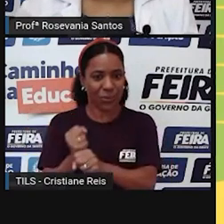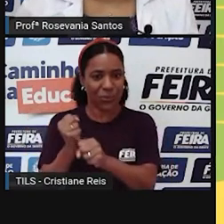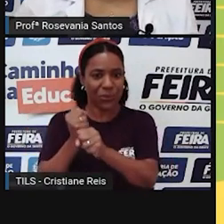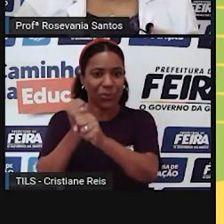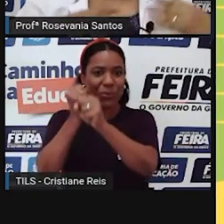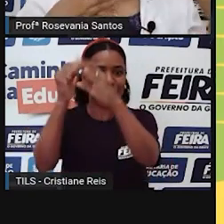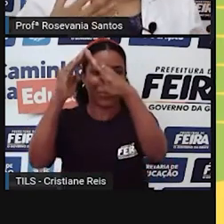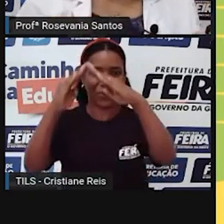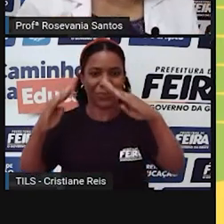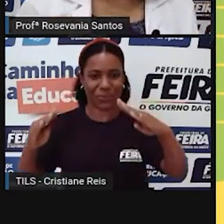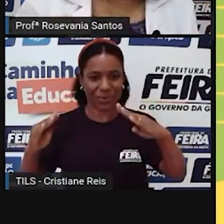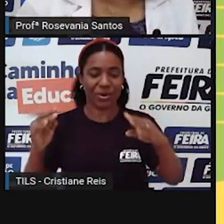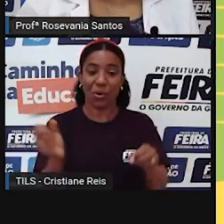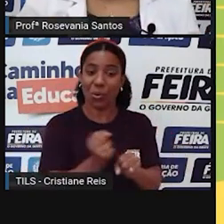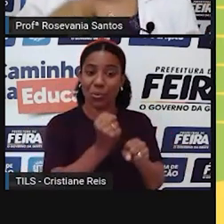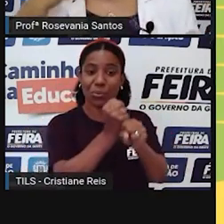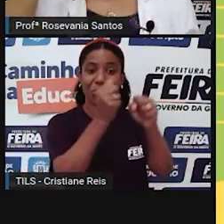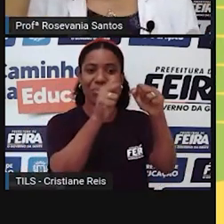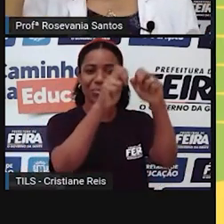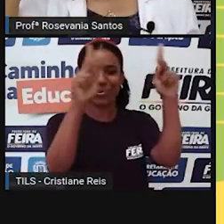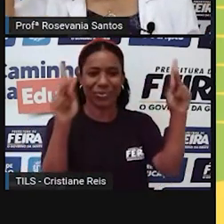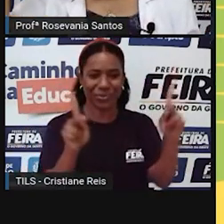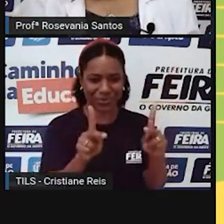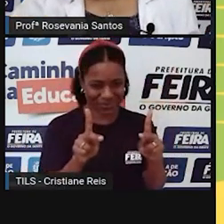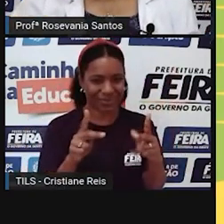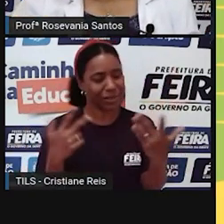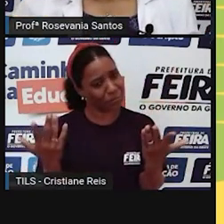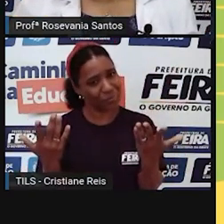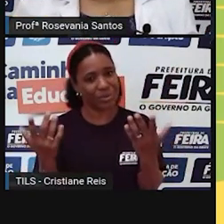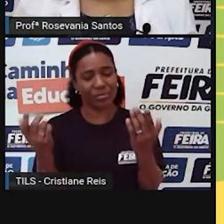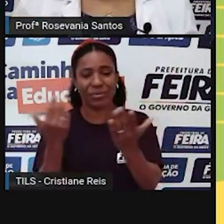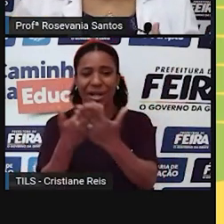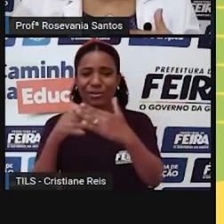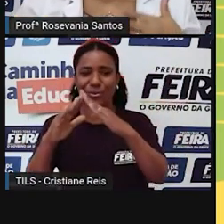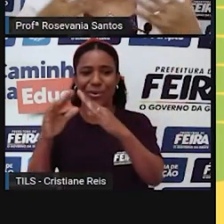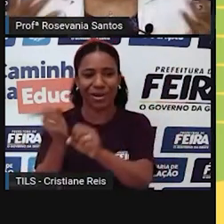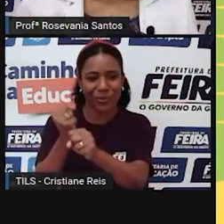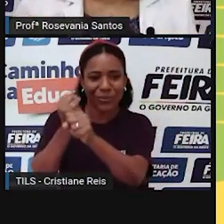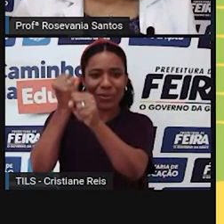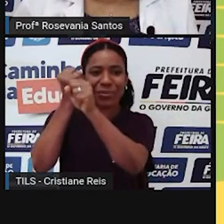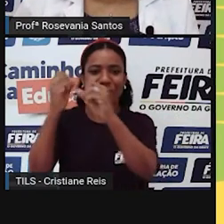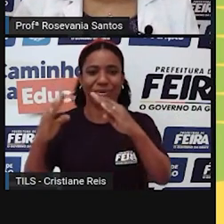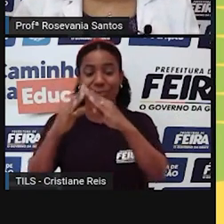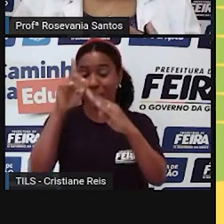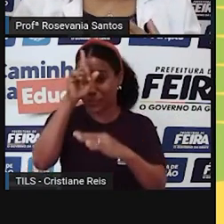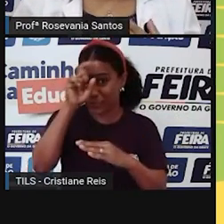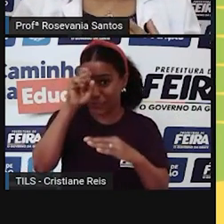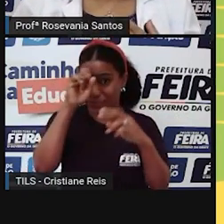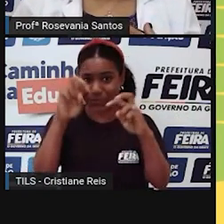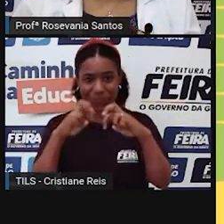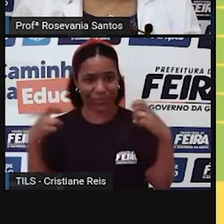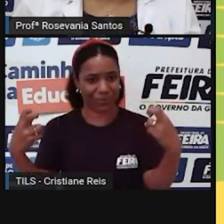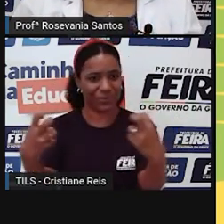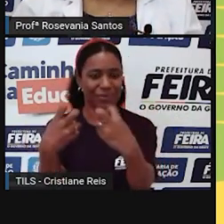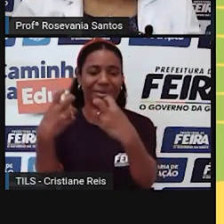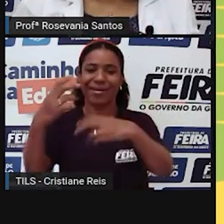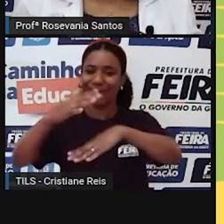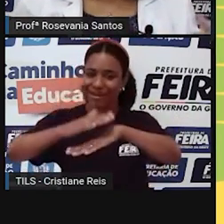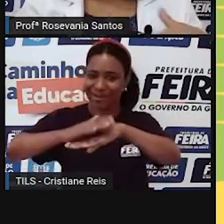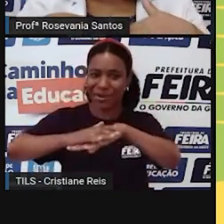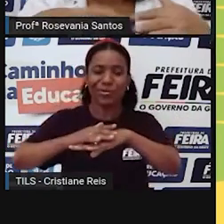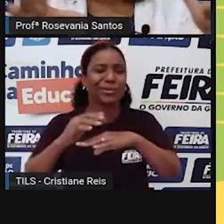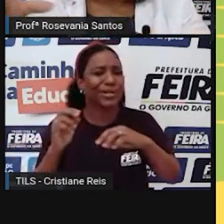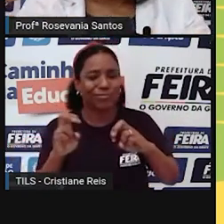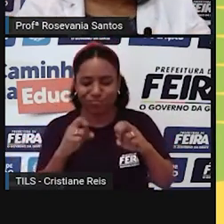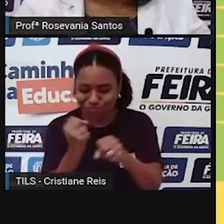construo um shopping, construo uma escola, sei lá, um hospital, uma praça, um jardim,